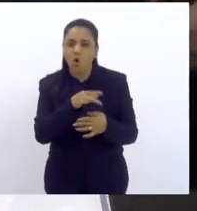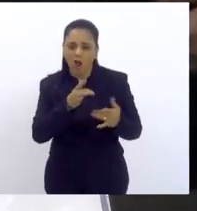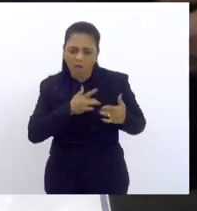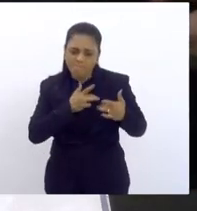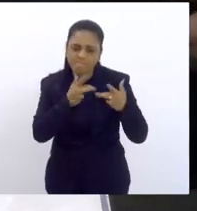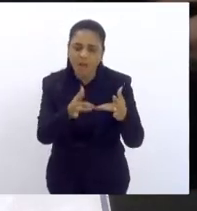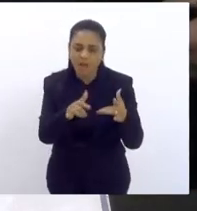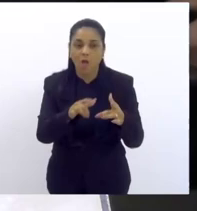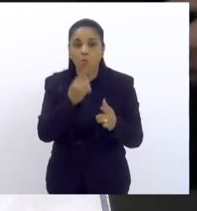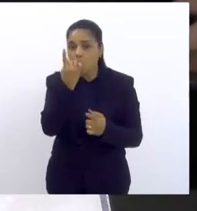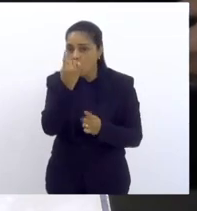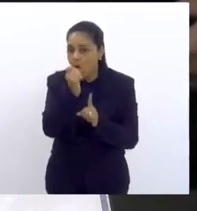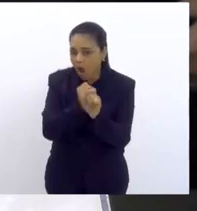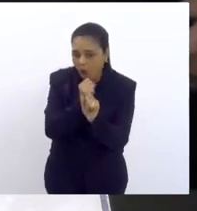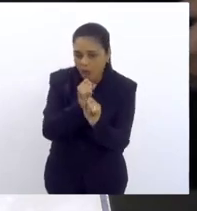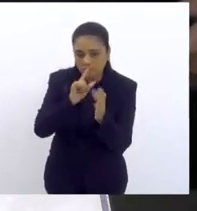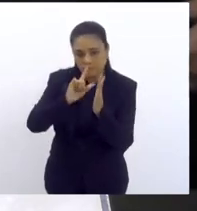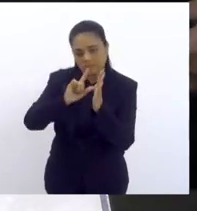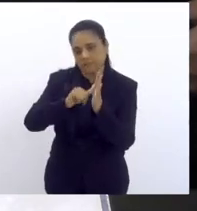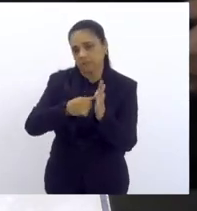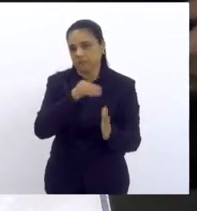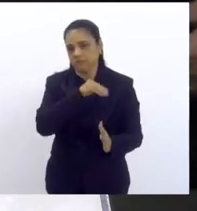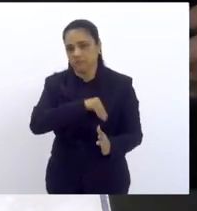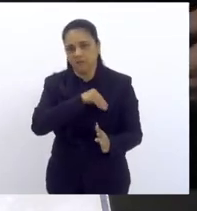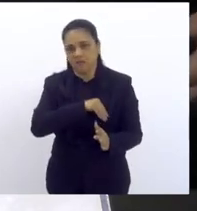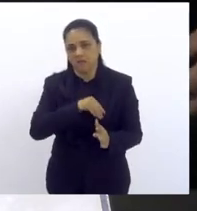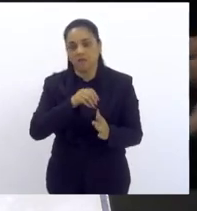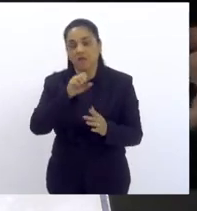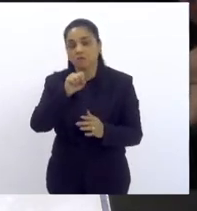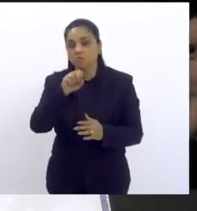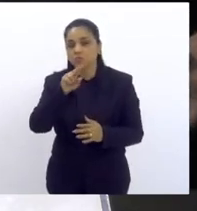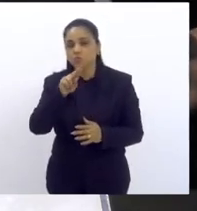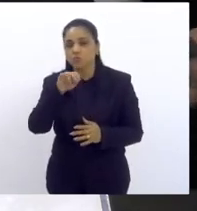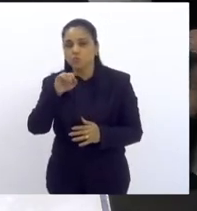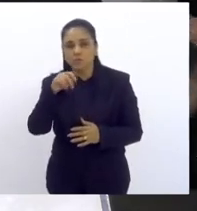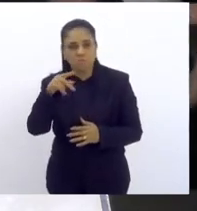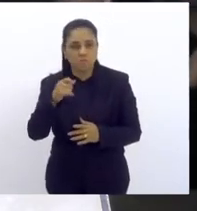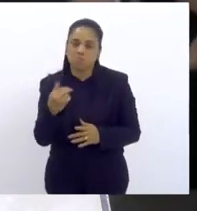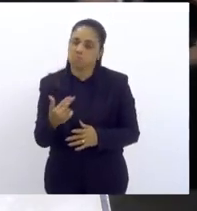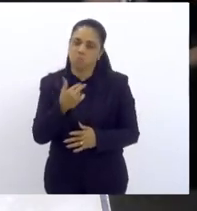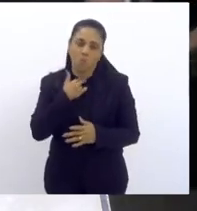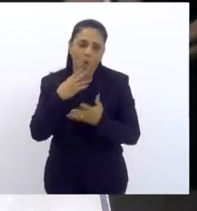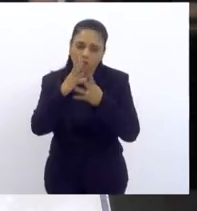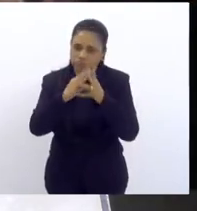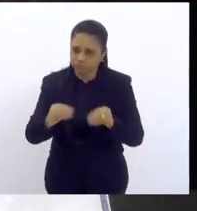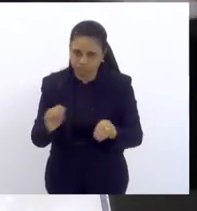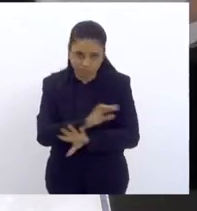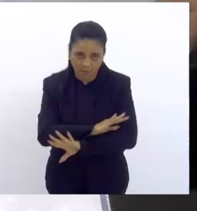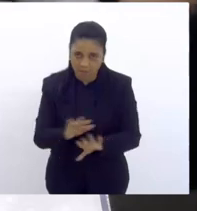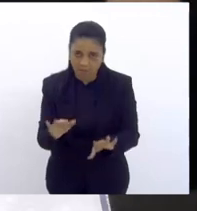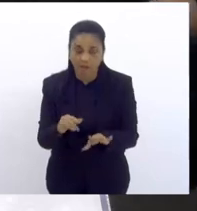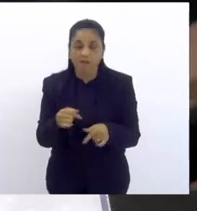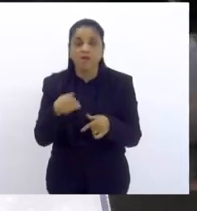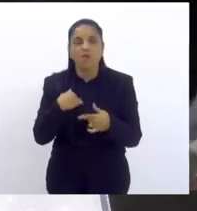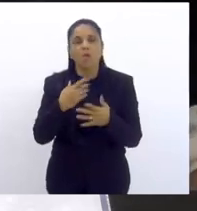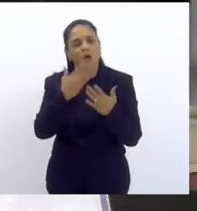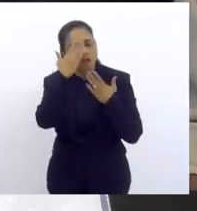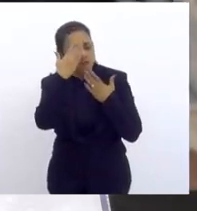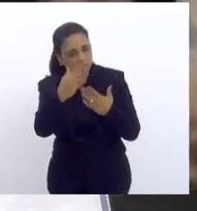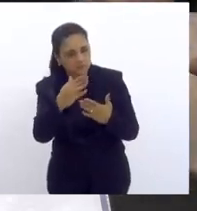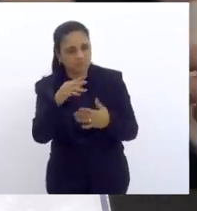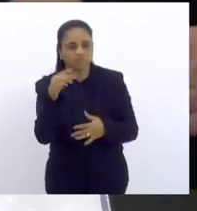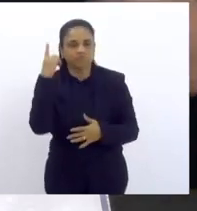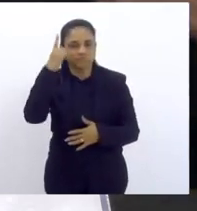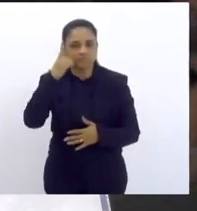salário atrasado eu acho que a suipa não pode acabar eu agradeço muito Deputado Felipe Neto pela